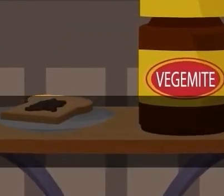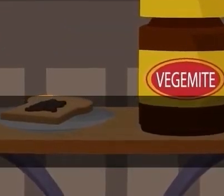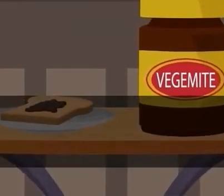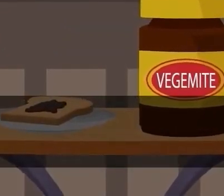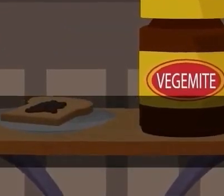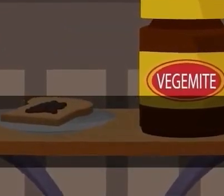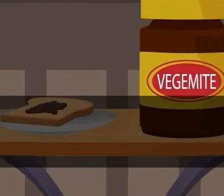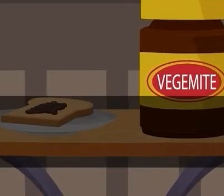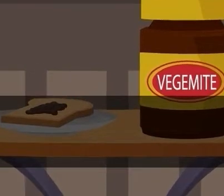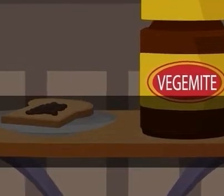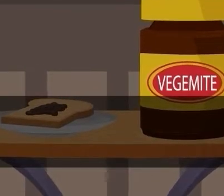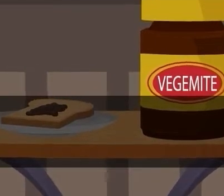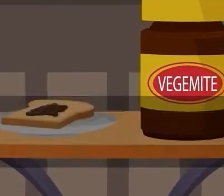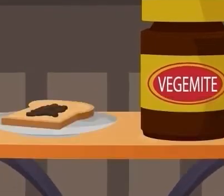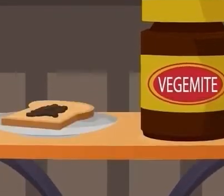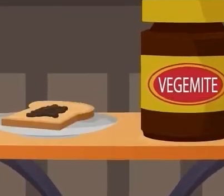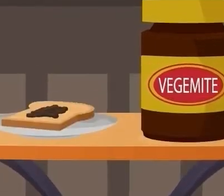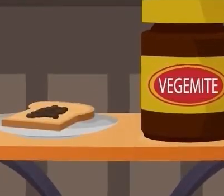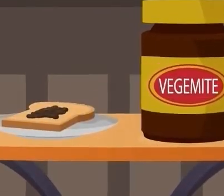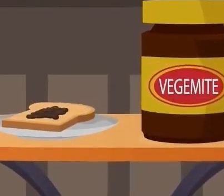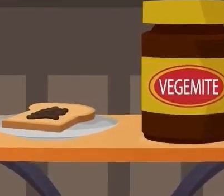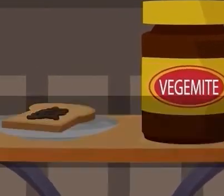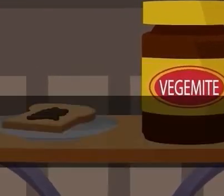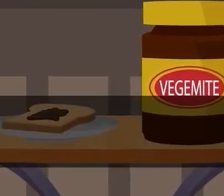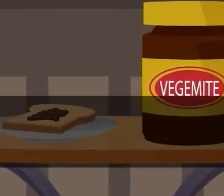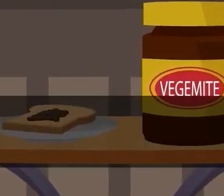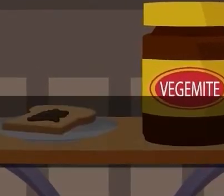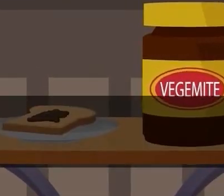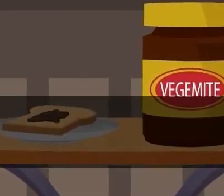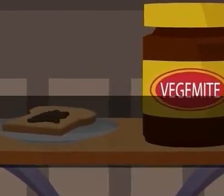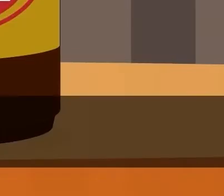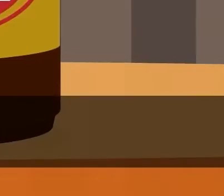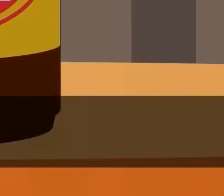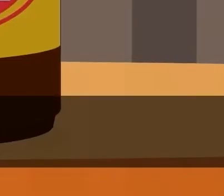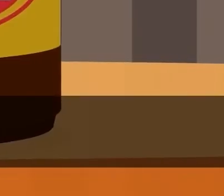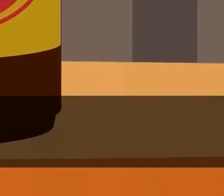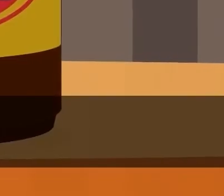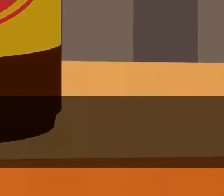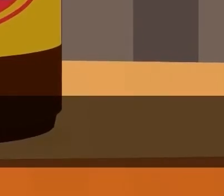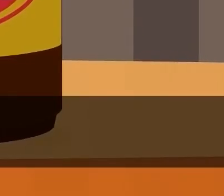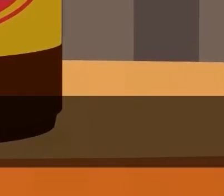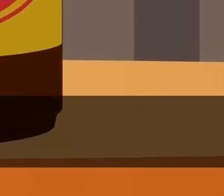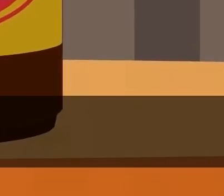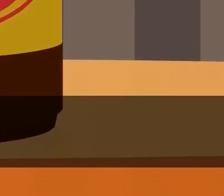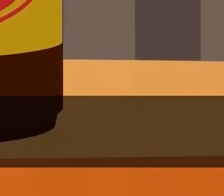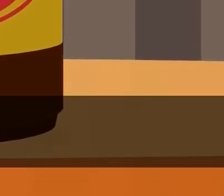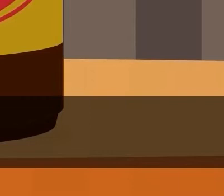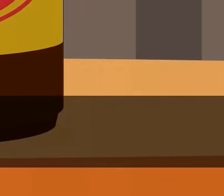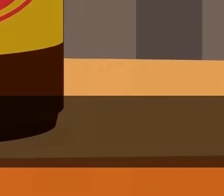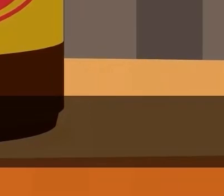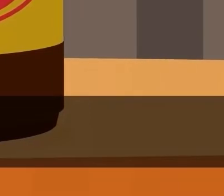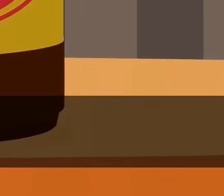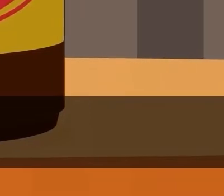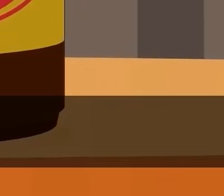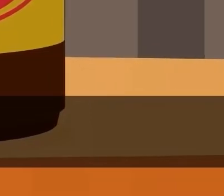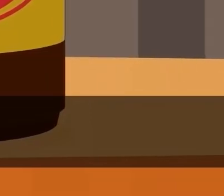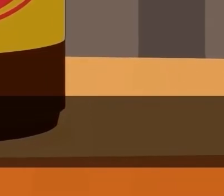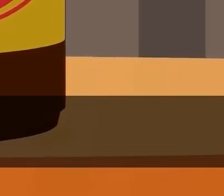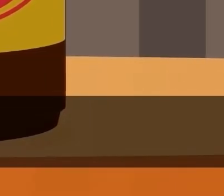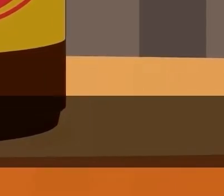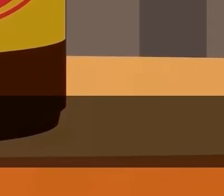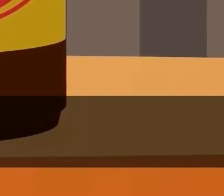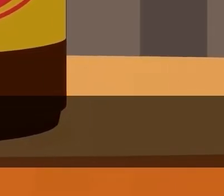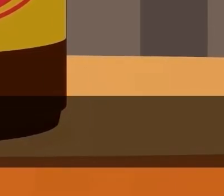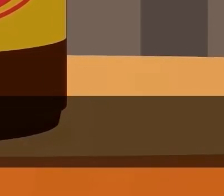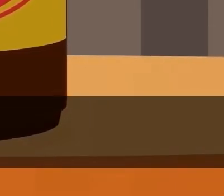many interesting things about their culture. For example, during the breakfast, they ate toast with Vegemite,